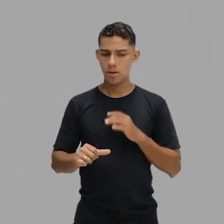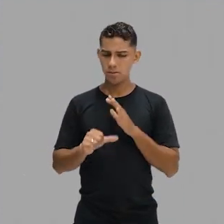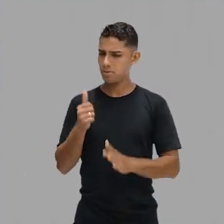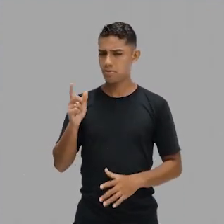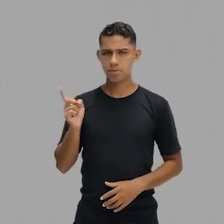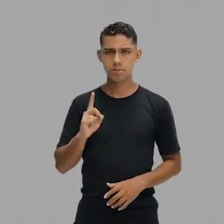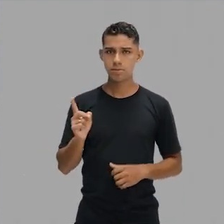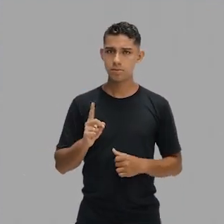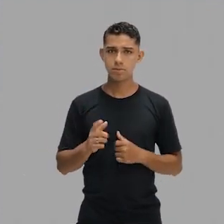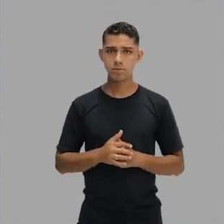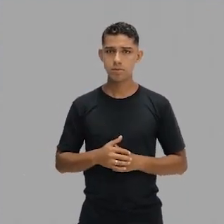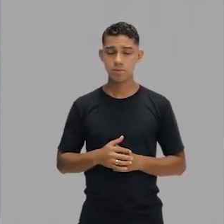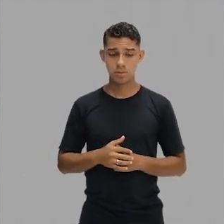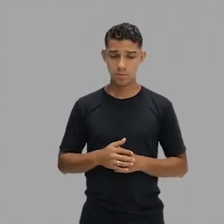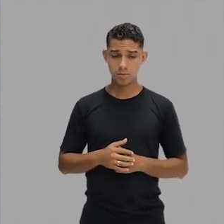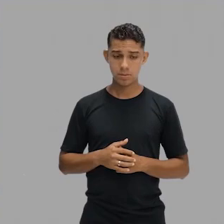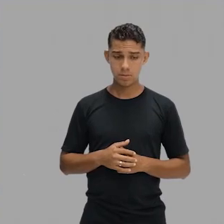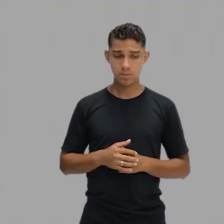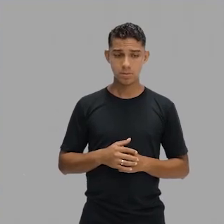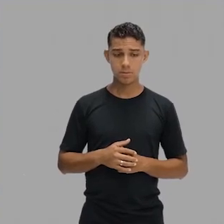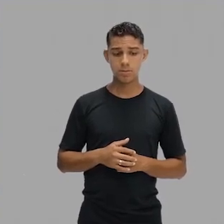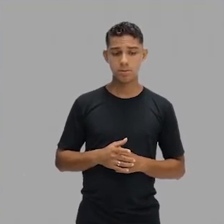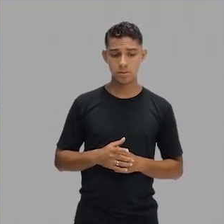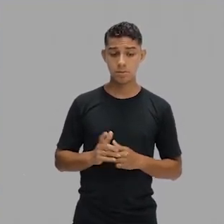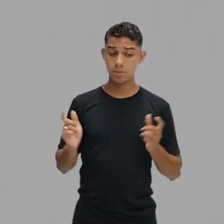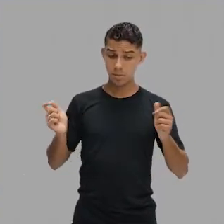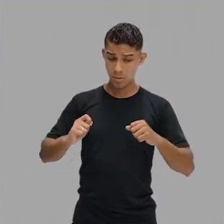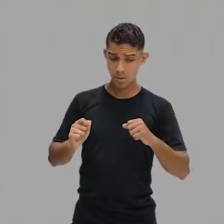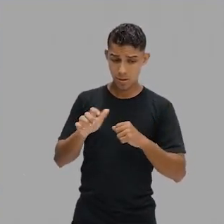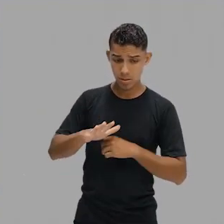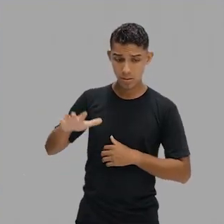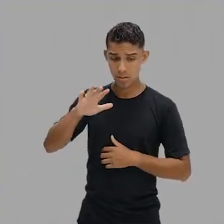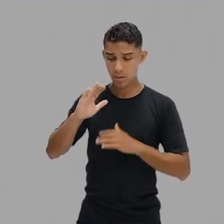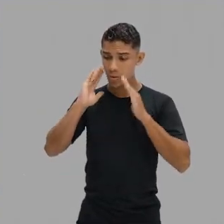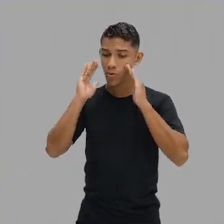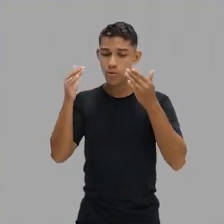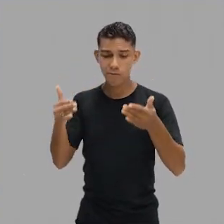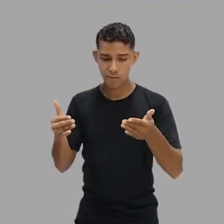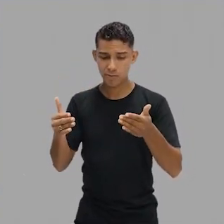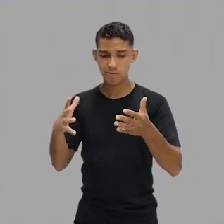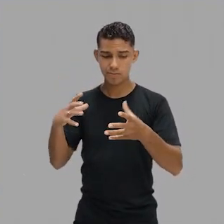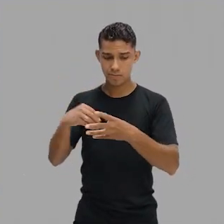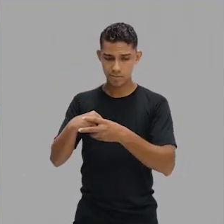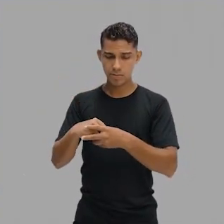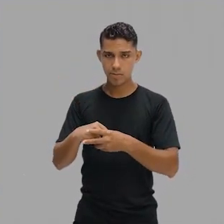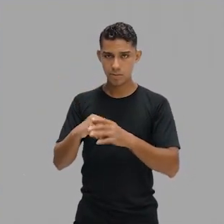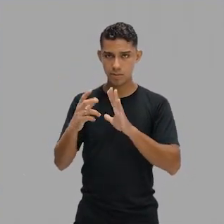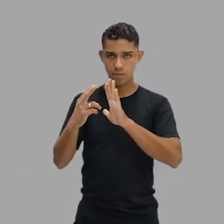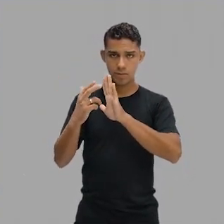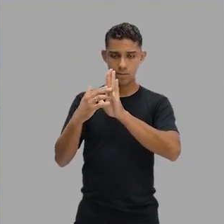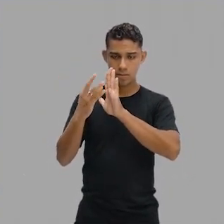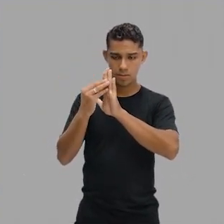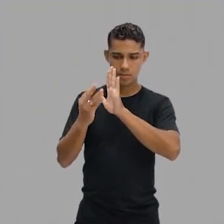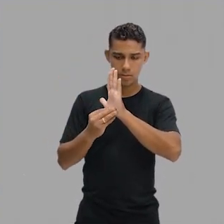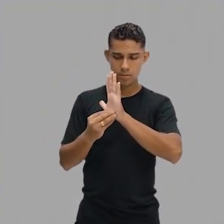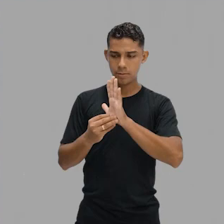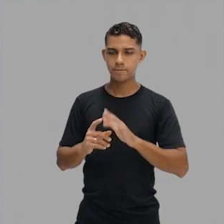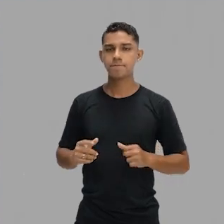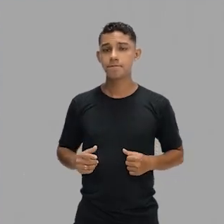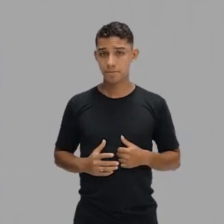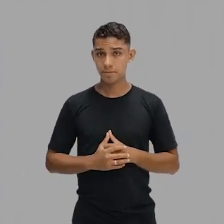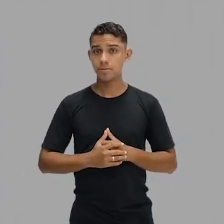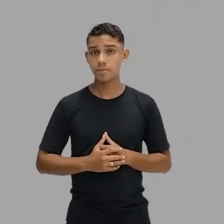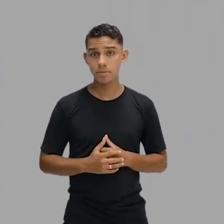citada aqui não é uma obra necessariamente que vai tratar em foco deste problema, certo?